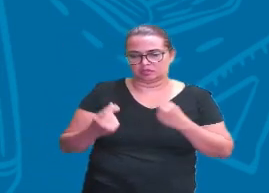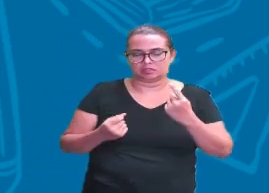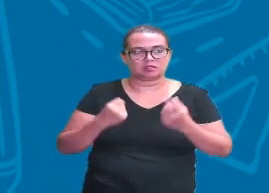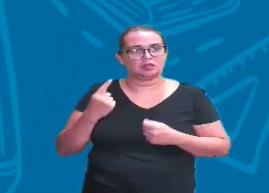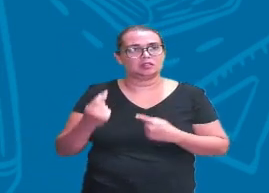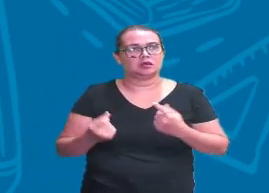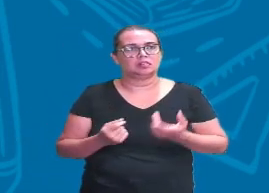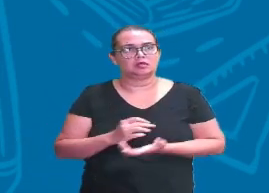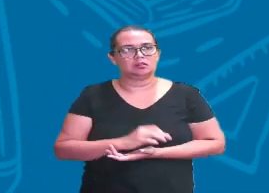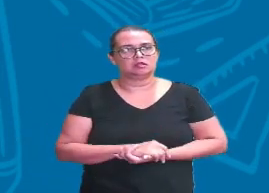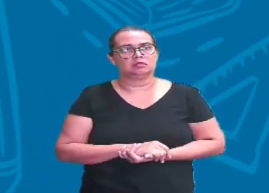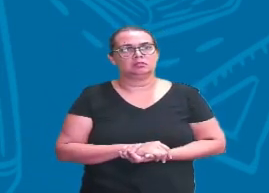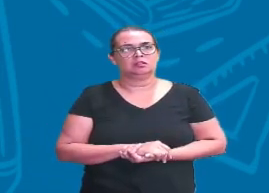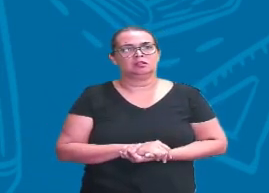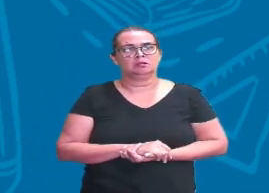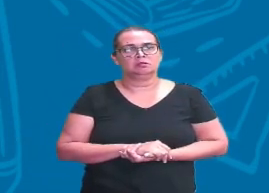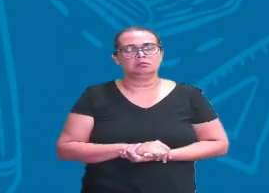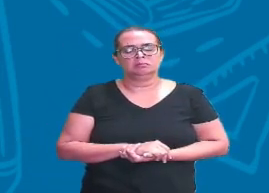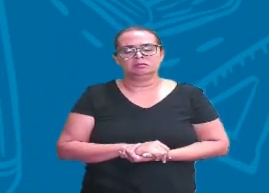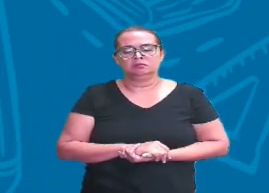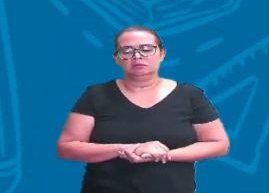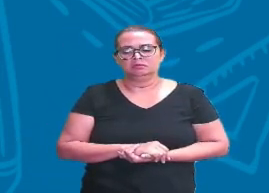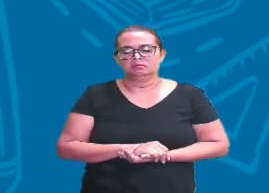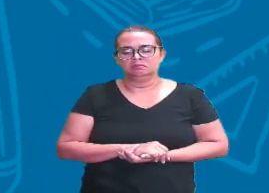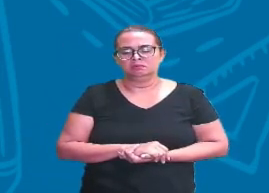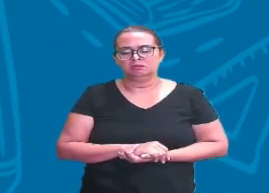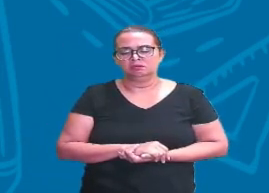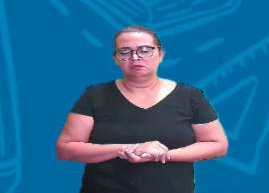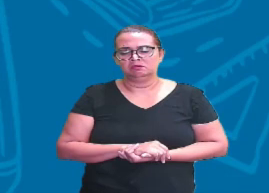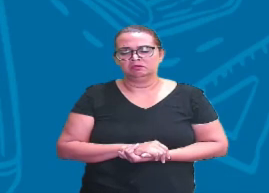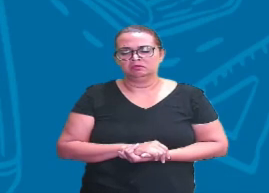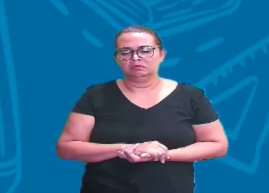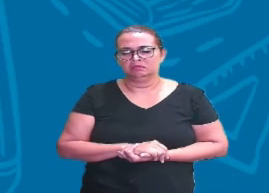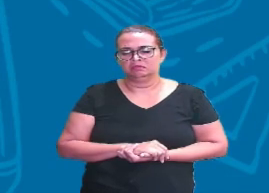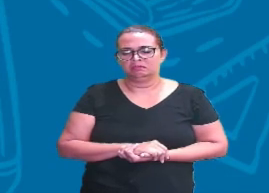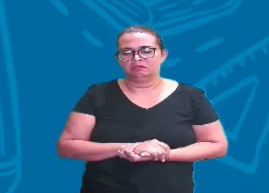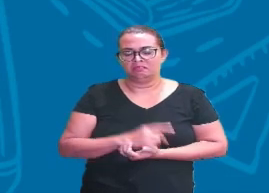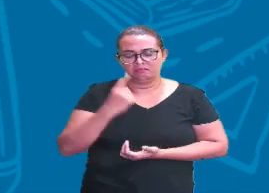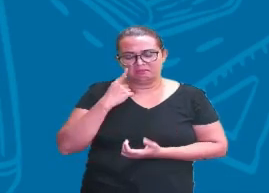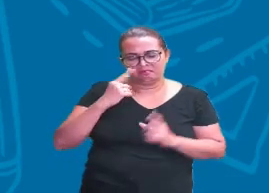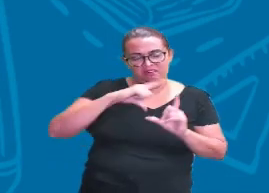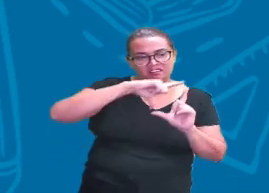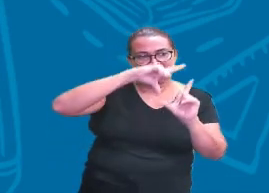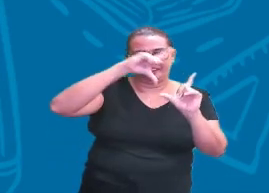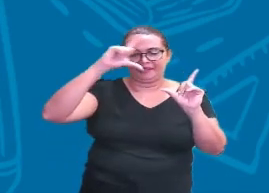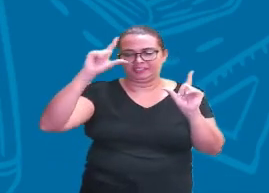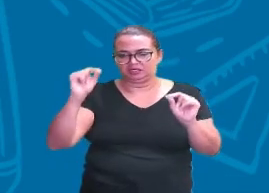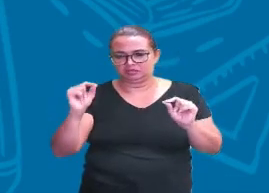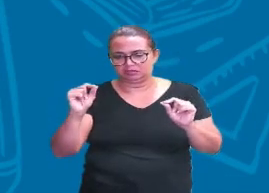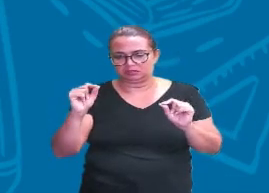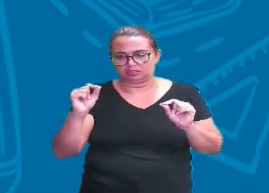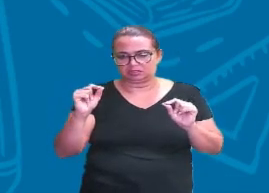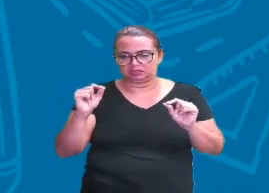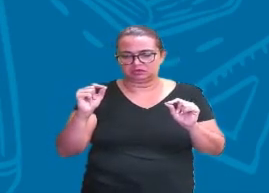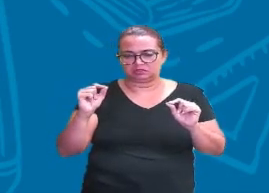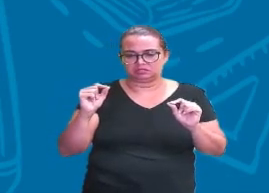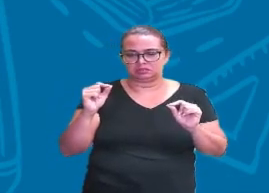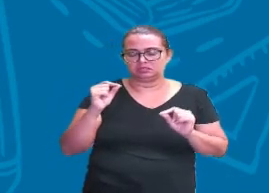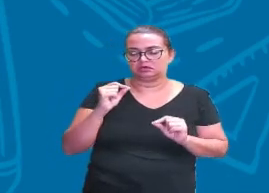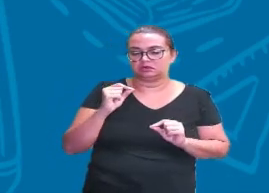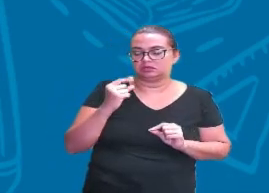planeta não, mas tem uma gravidade de 5,8. E a Lua, o nosso satélite, é de